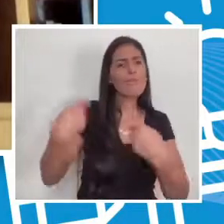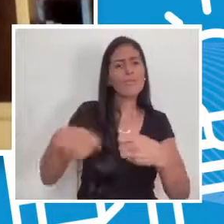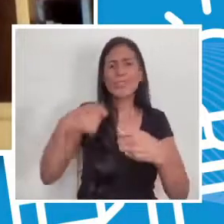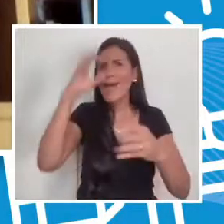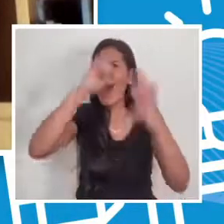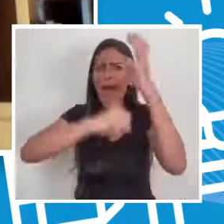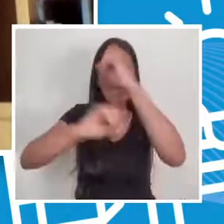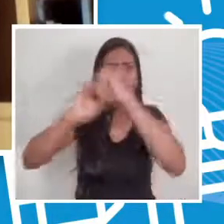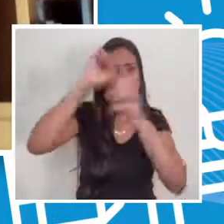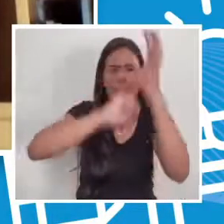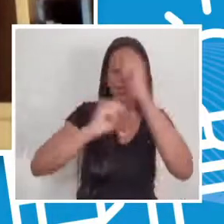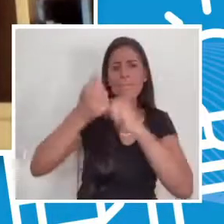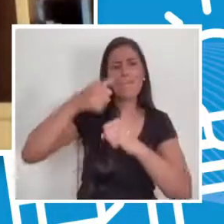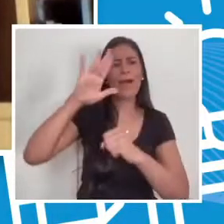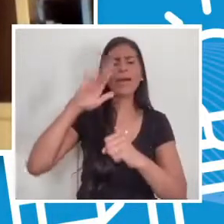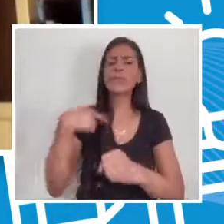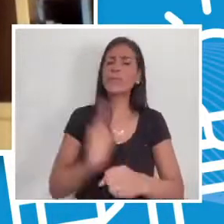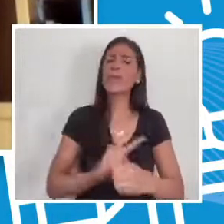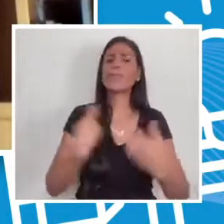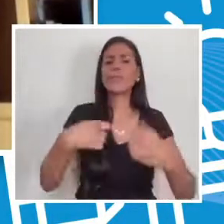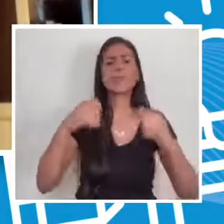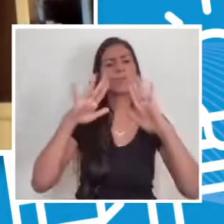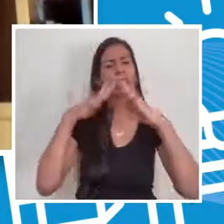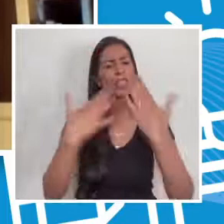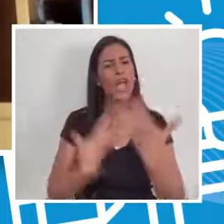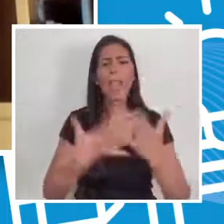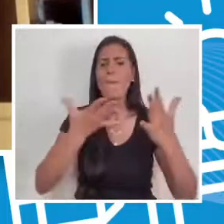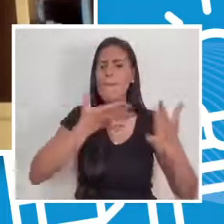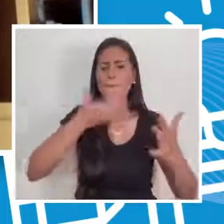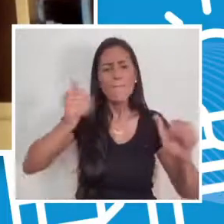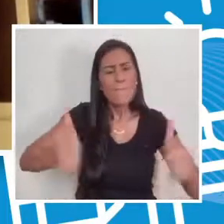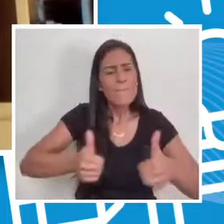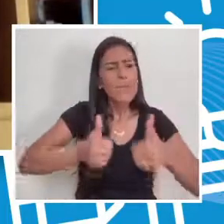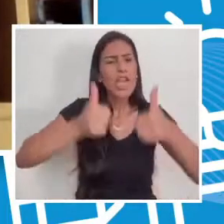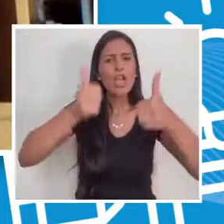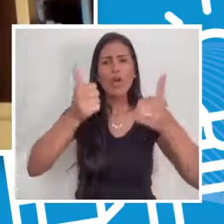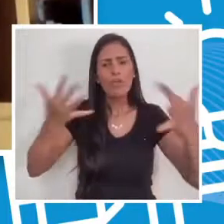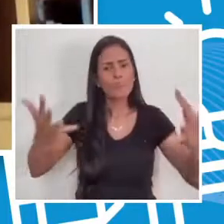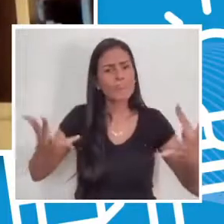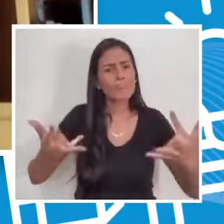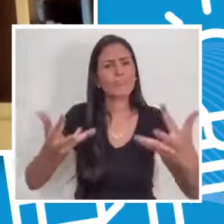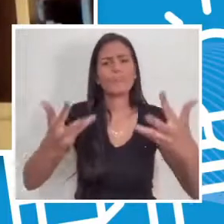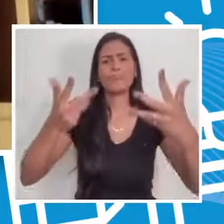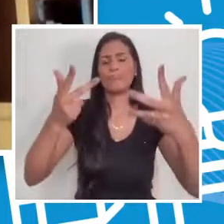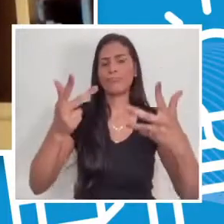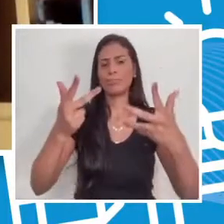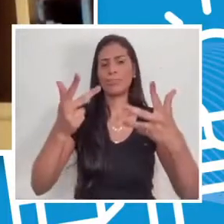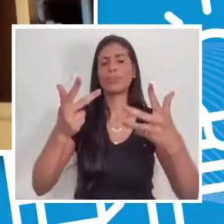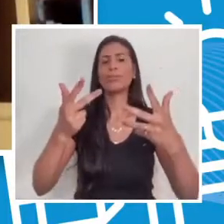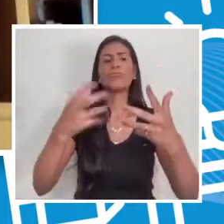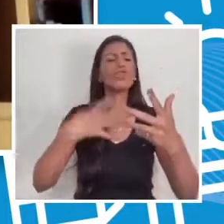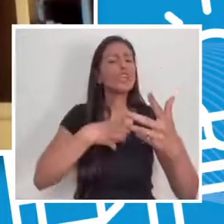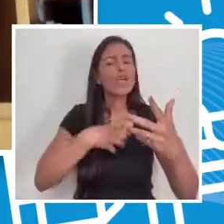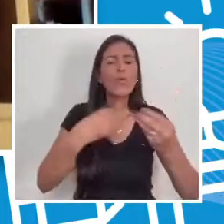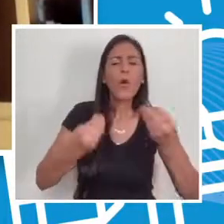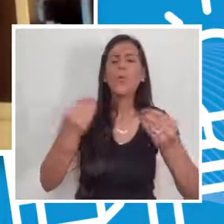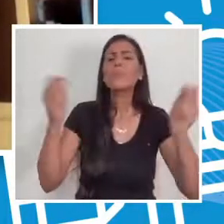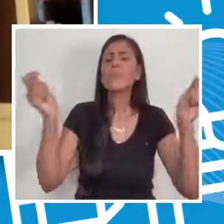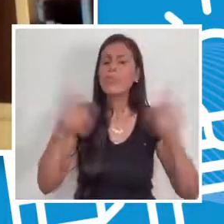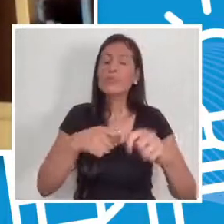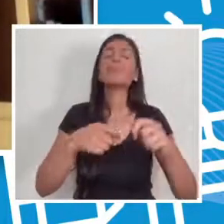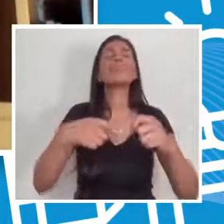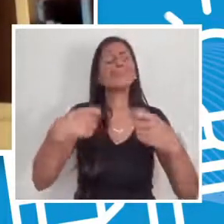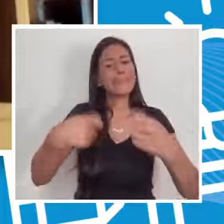que pudermos fazer nessas condições que nós tivermos, isso é muito importante. Isso é muito importante